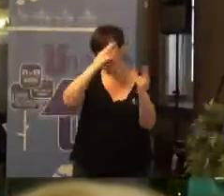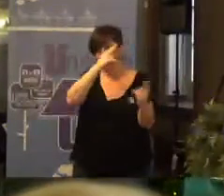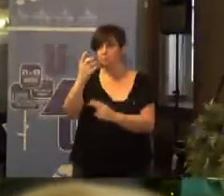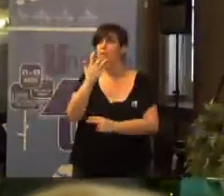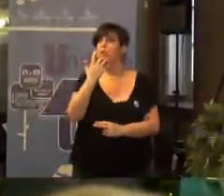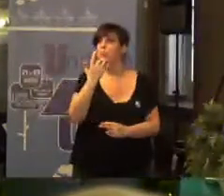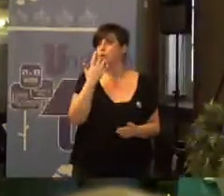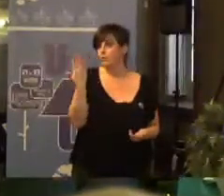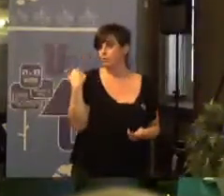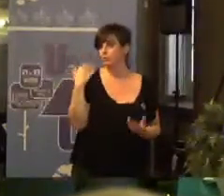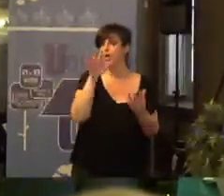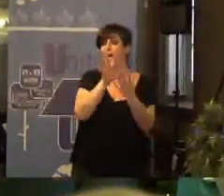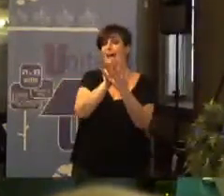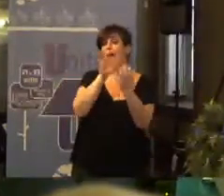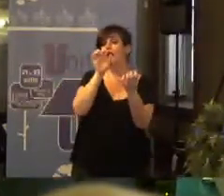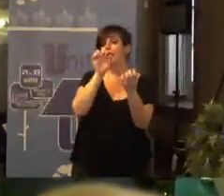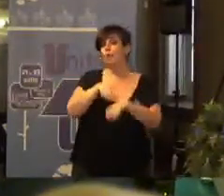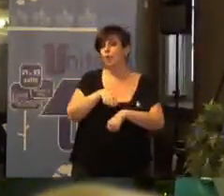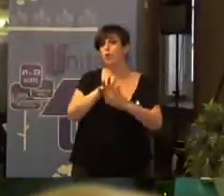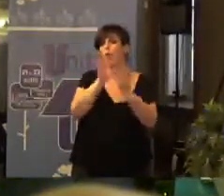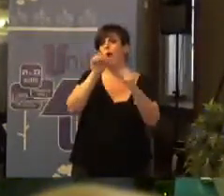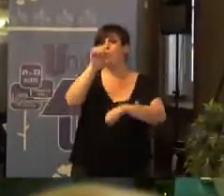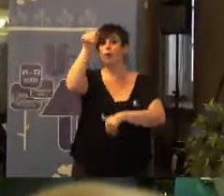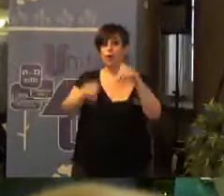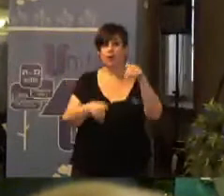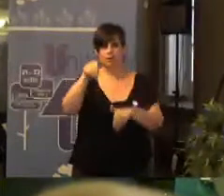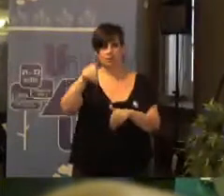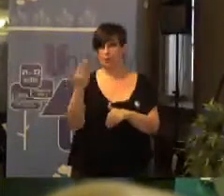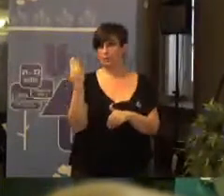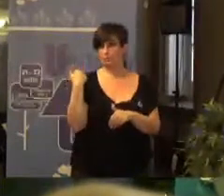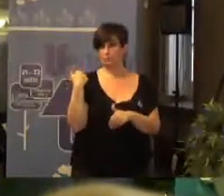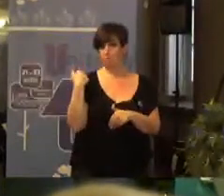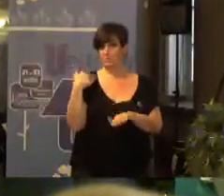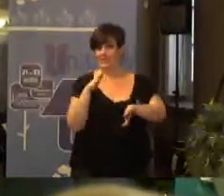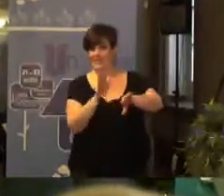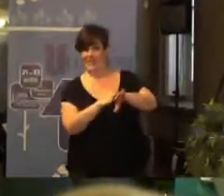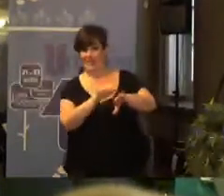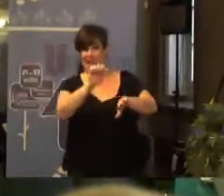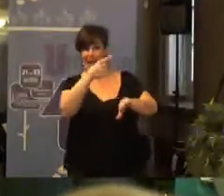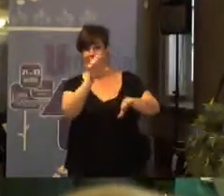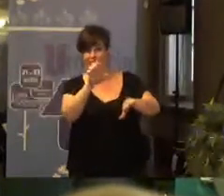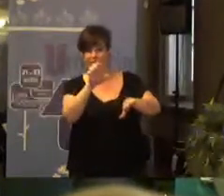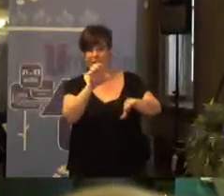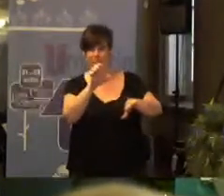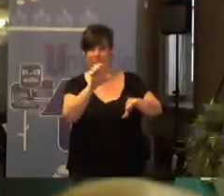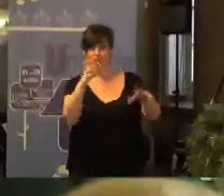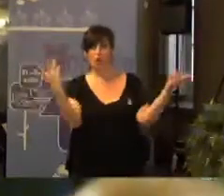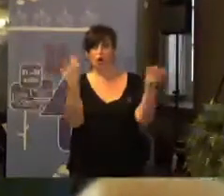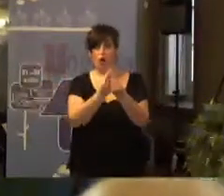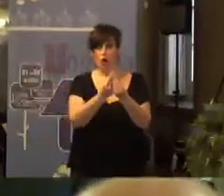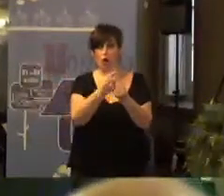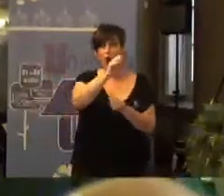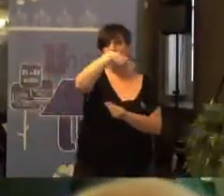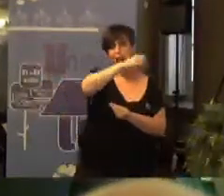exemplo, o acordo electoral que se fixo na alternativa da esquerda entre por unha banda nova